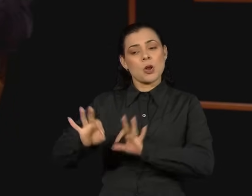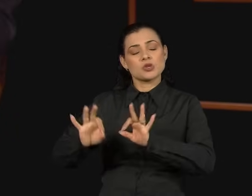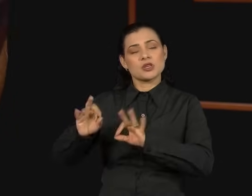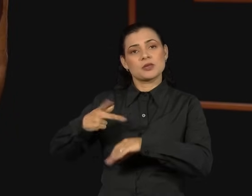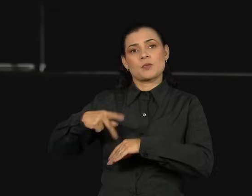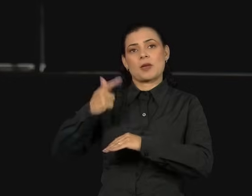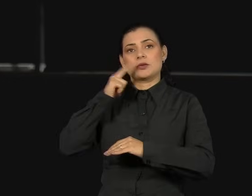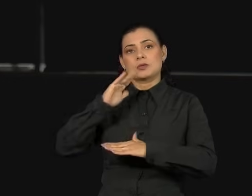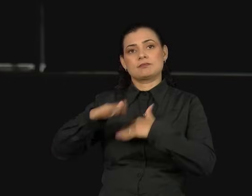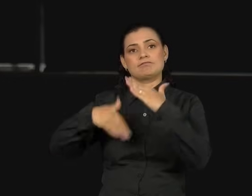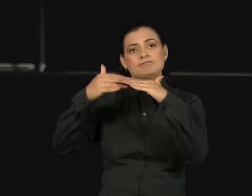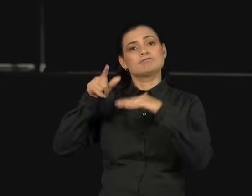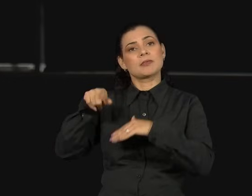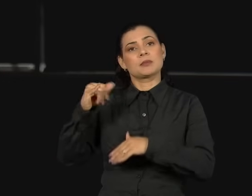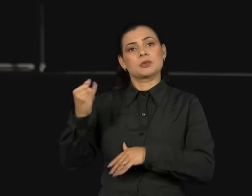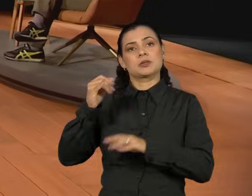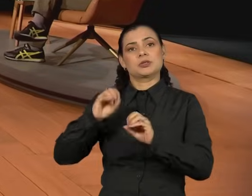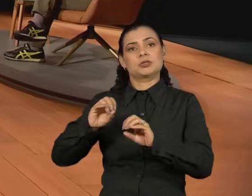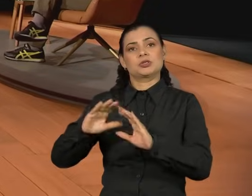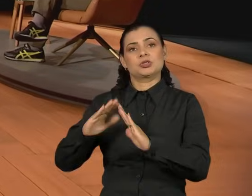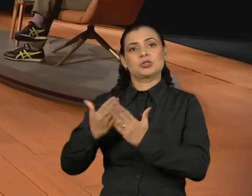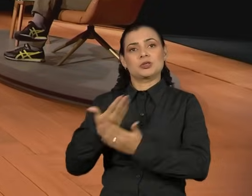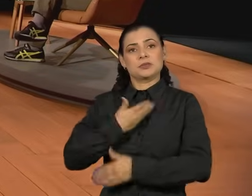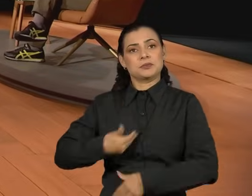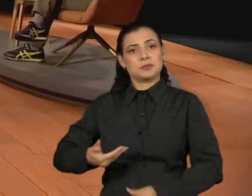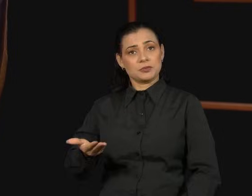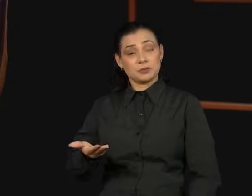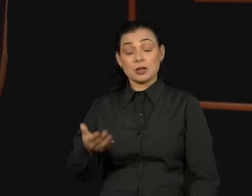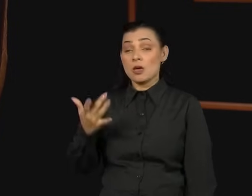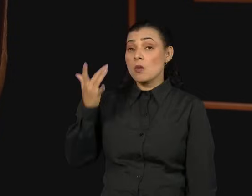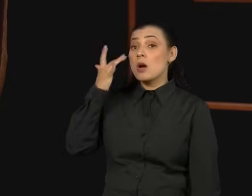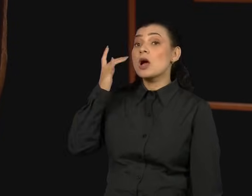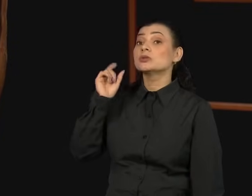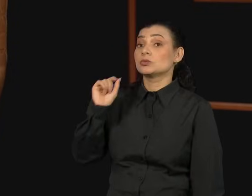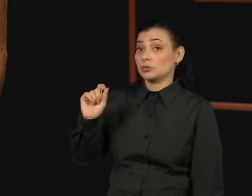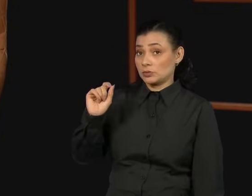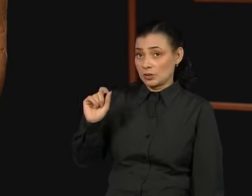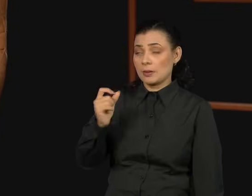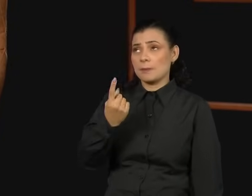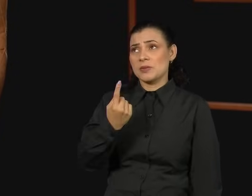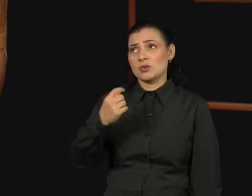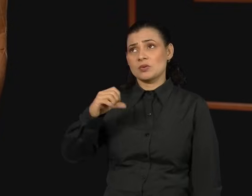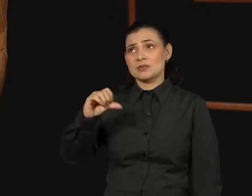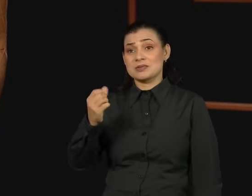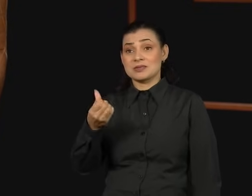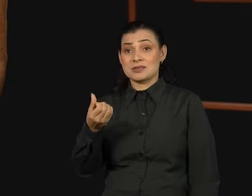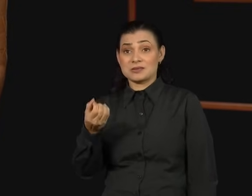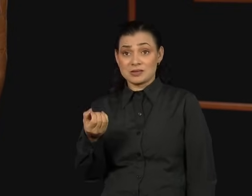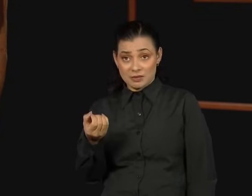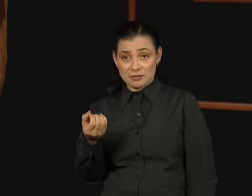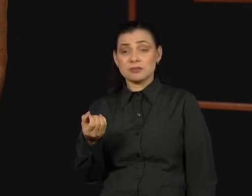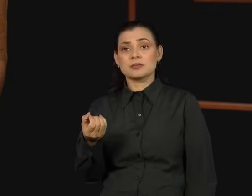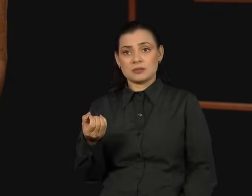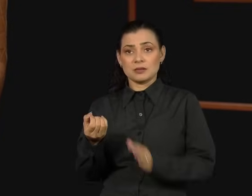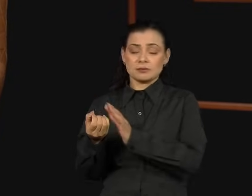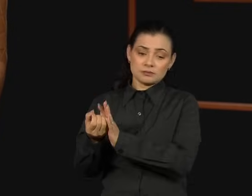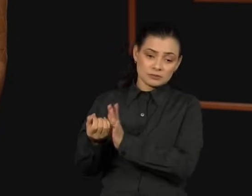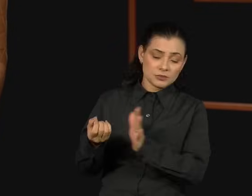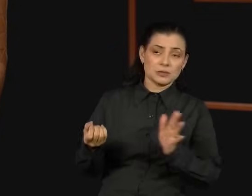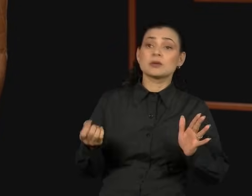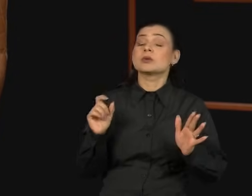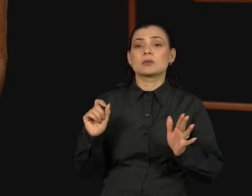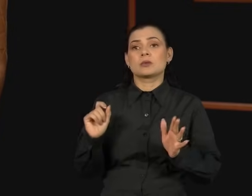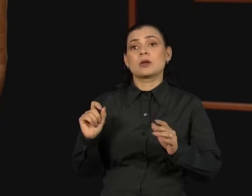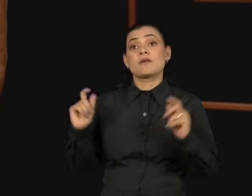projeto de um país. Eu acho que, para falar, nos anos 60, né, na segunda metade dos anos 60, os